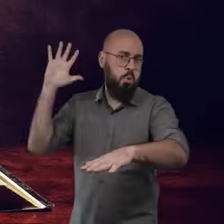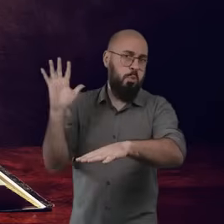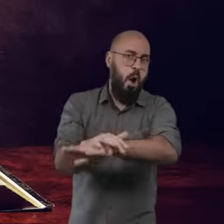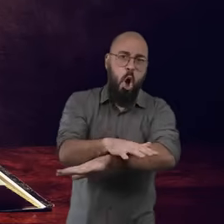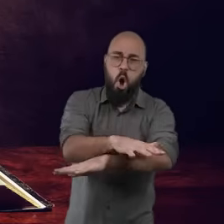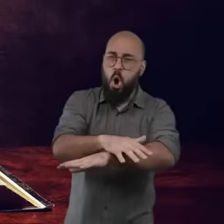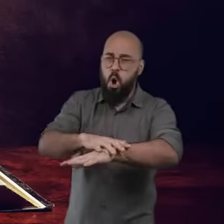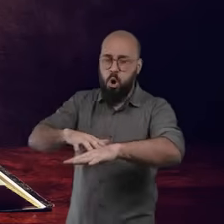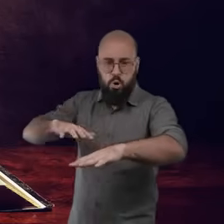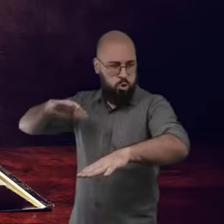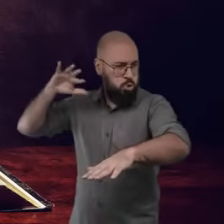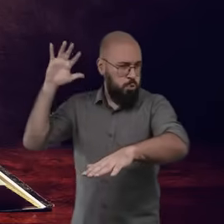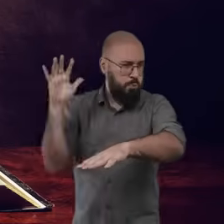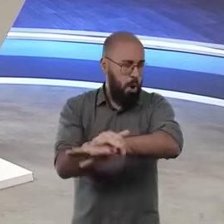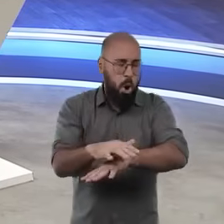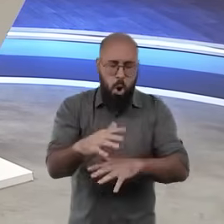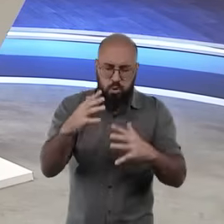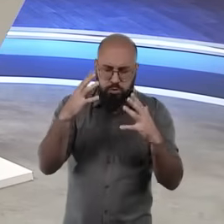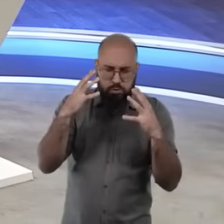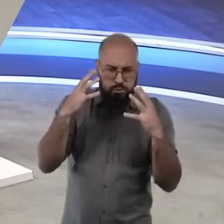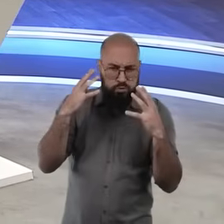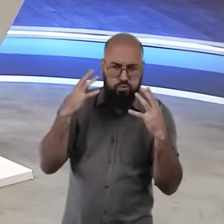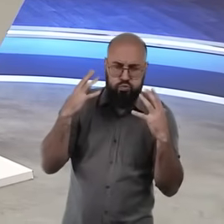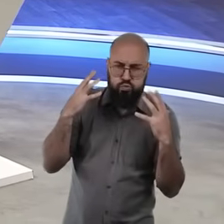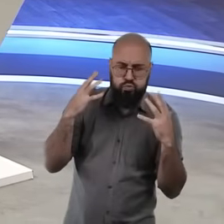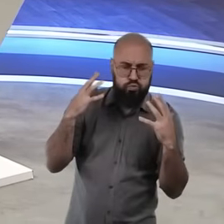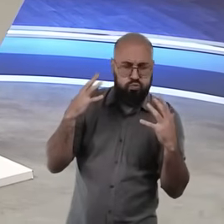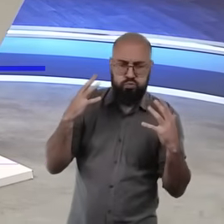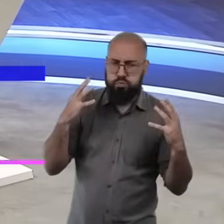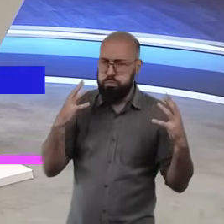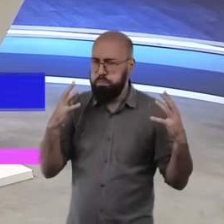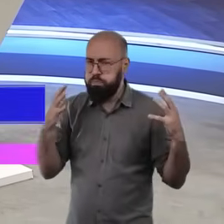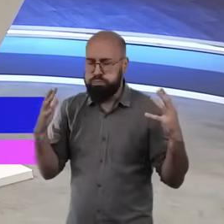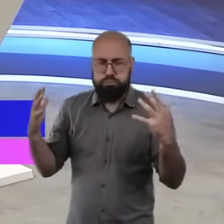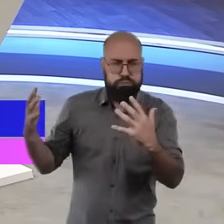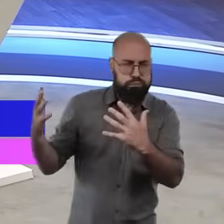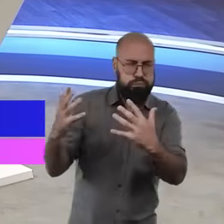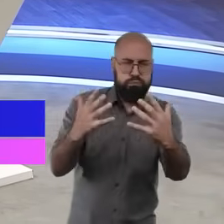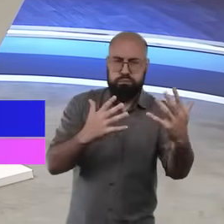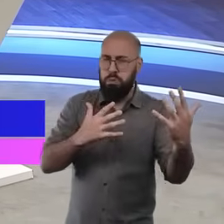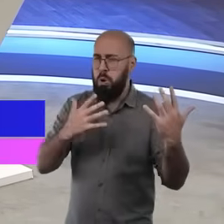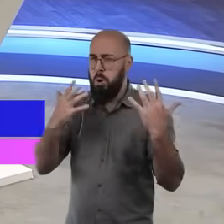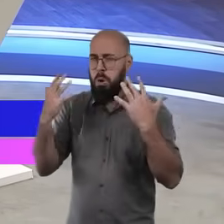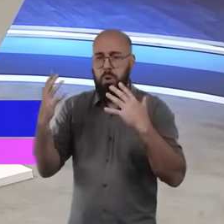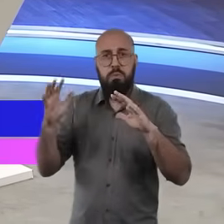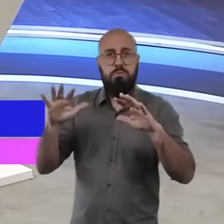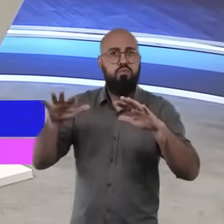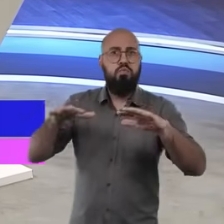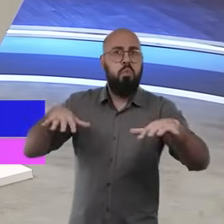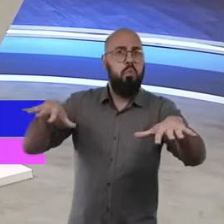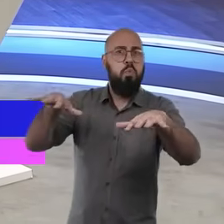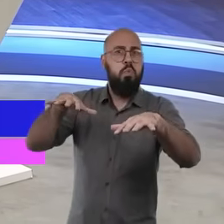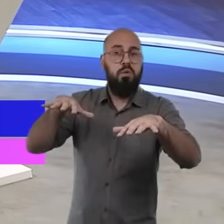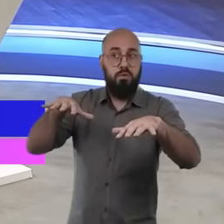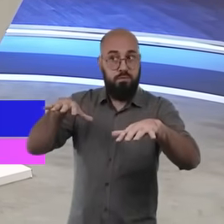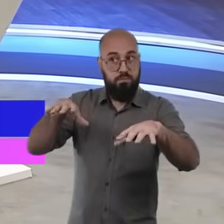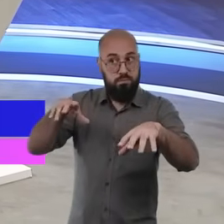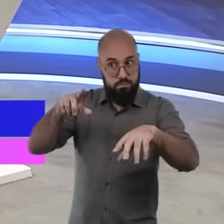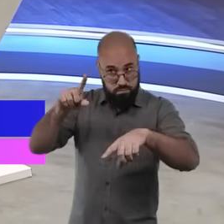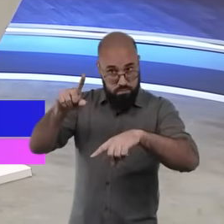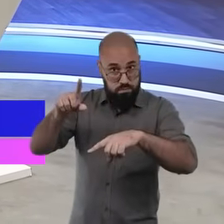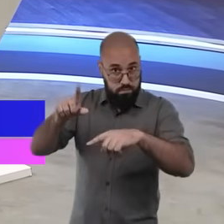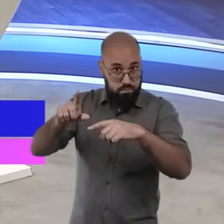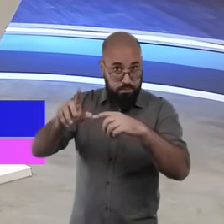como é possível saber que o verão está próximo pelos sinais da figueira, Jesus está dizendo que alguns